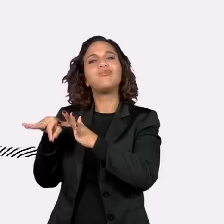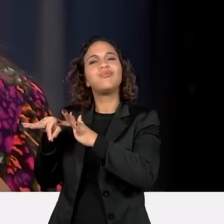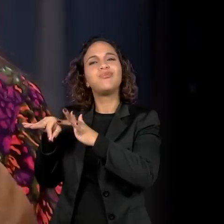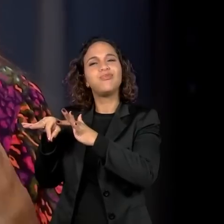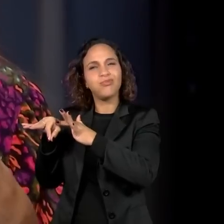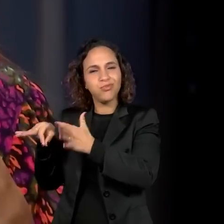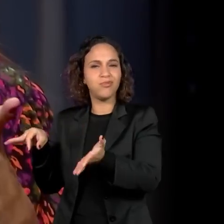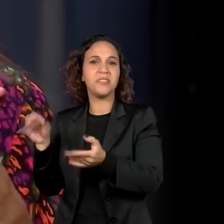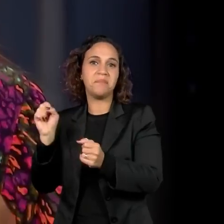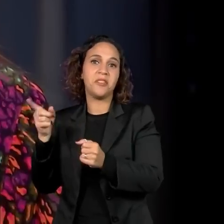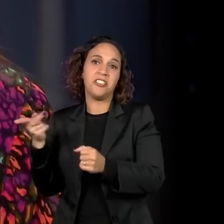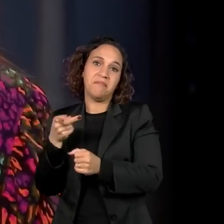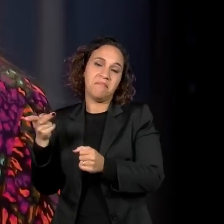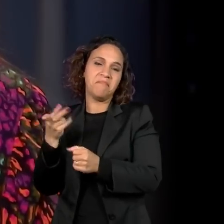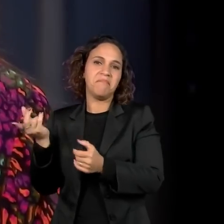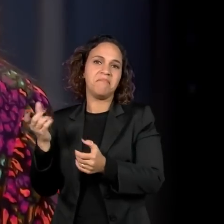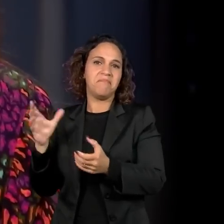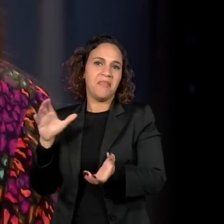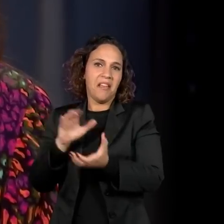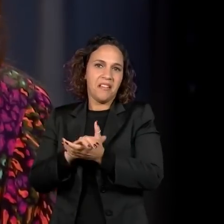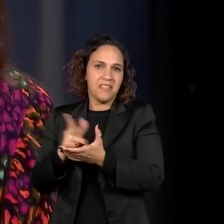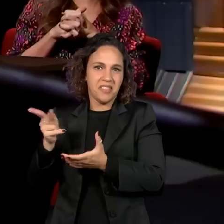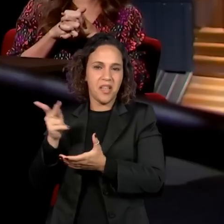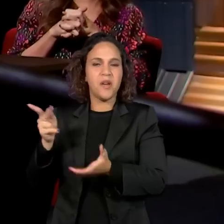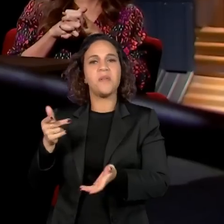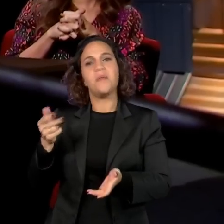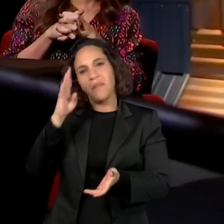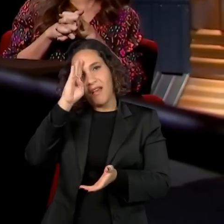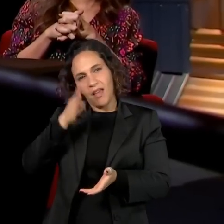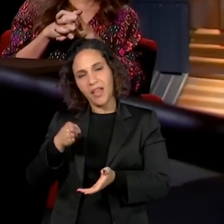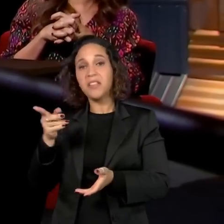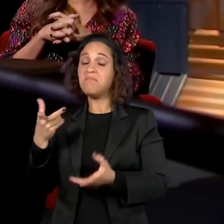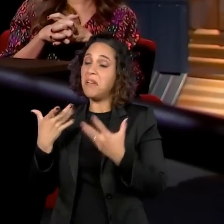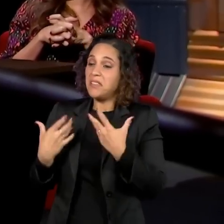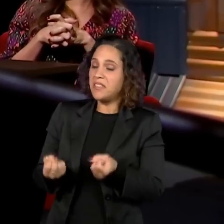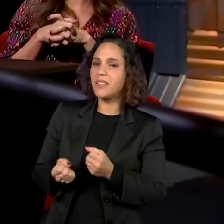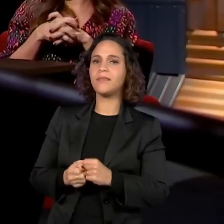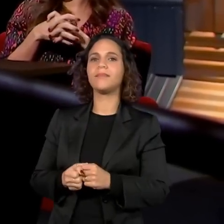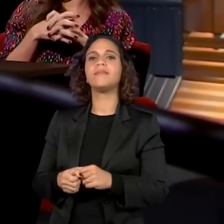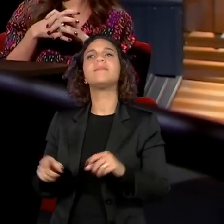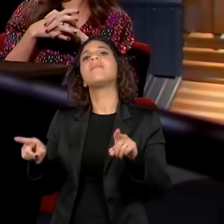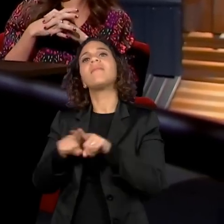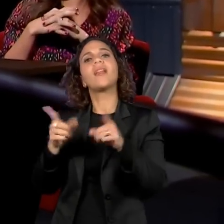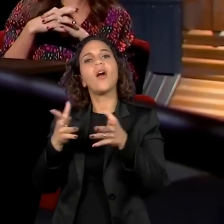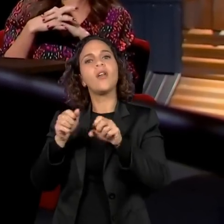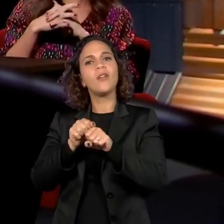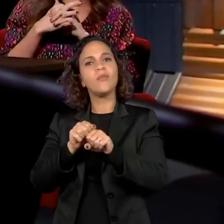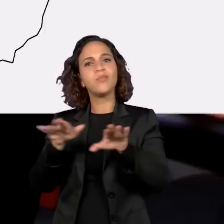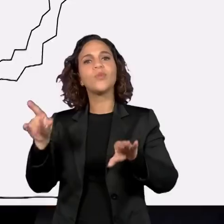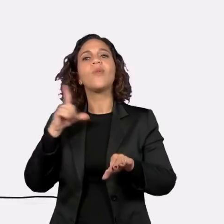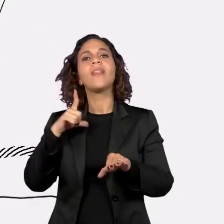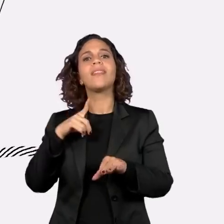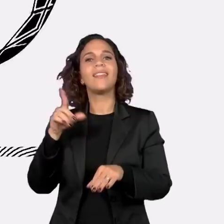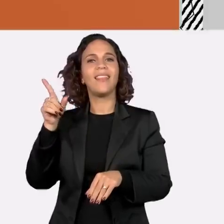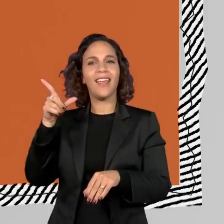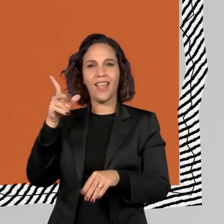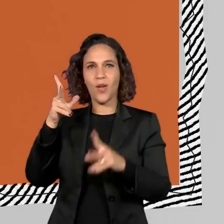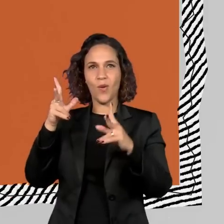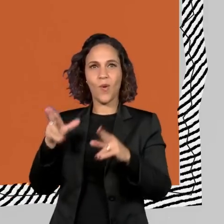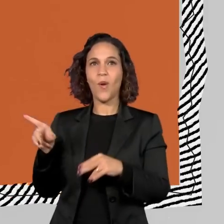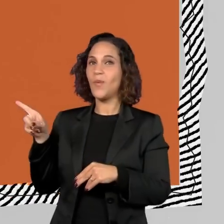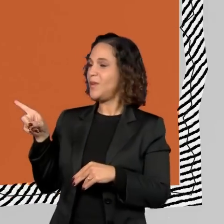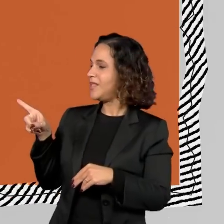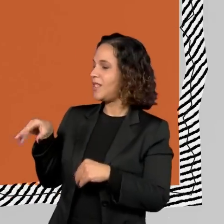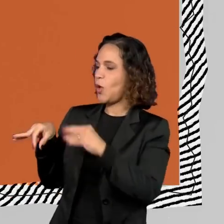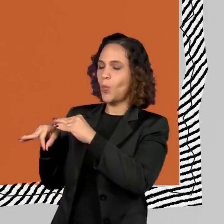e que esse casal hétero, no caso, vai aceitar numa boa. A febre atualmente são os sugadores de clitóris, né?